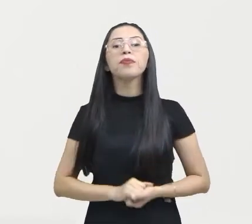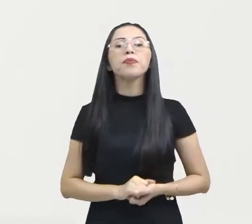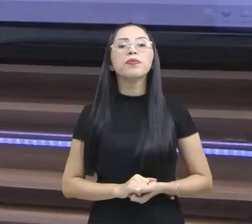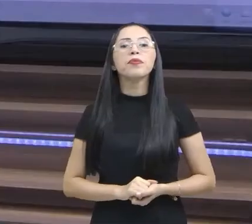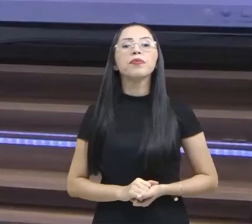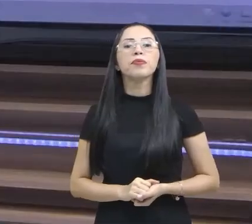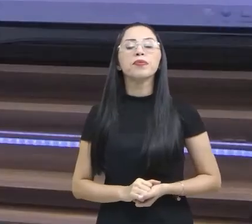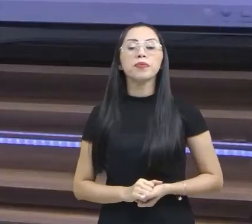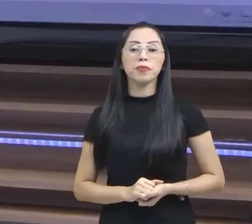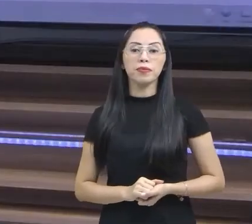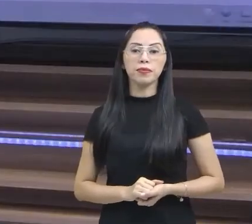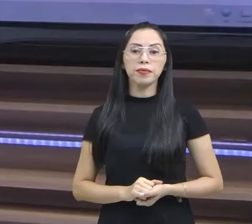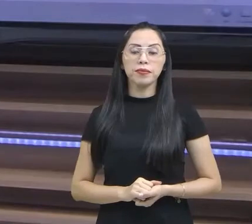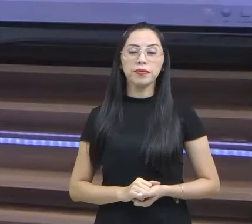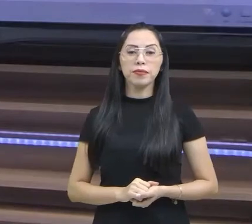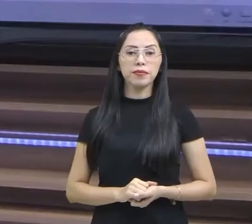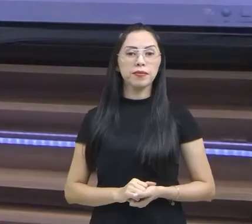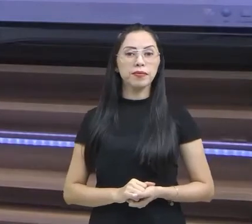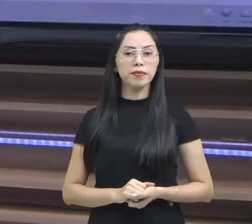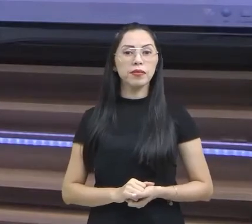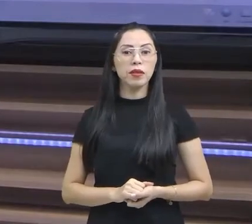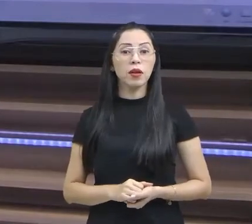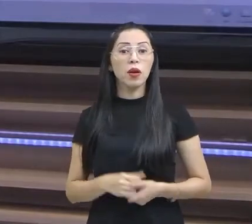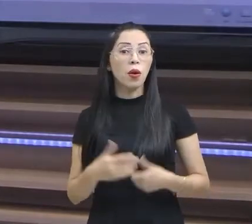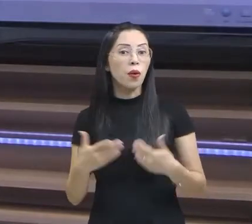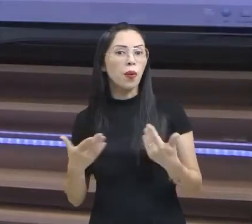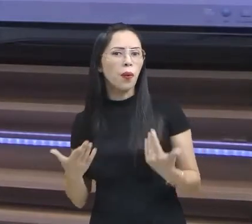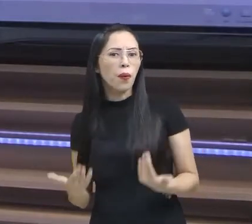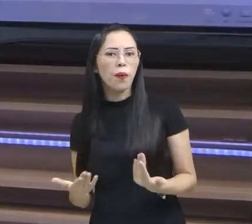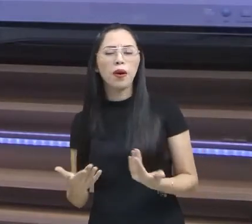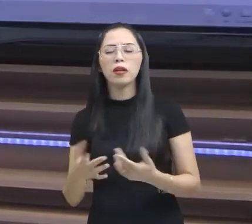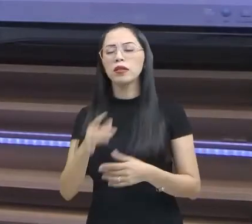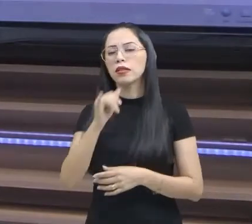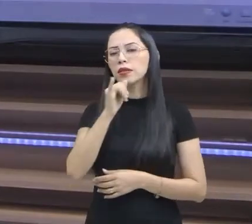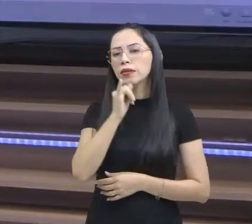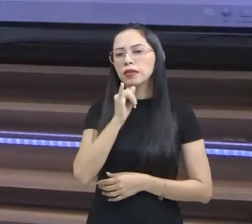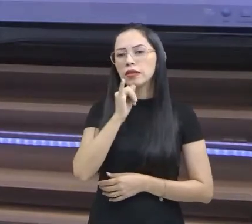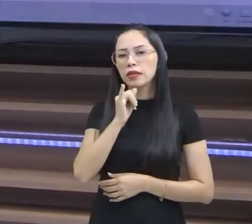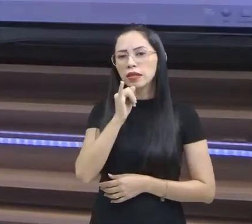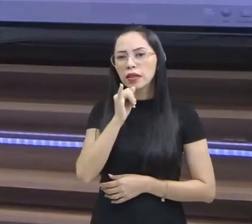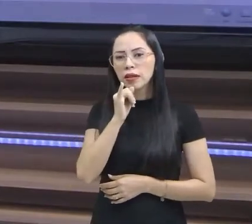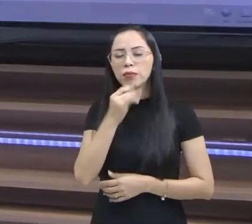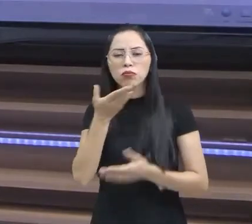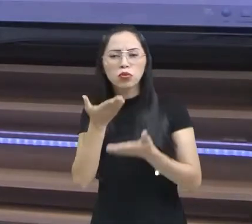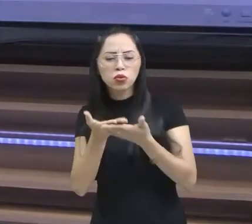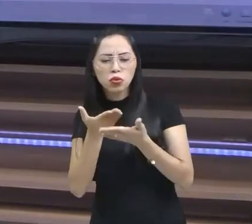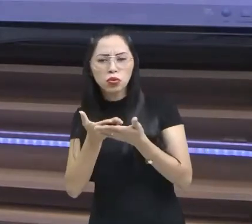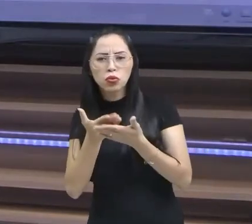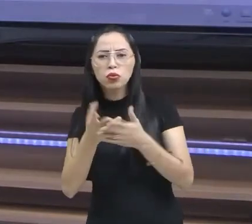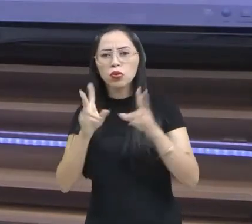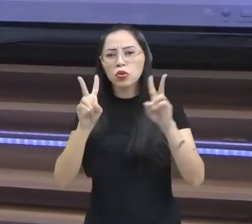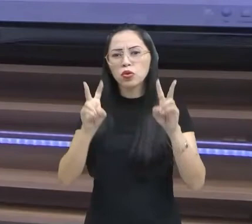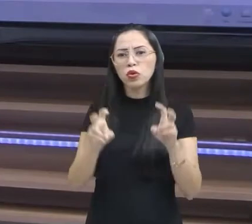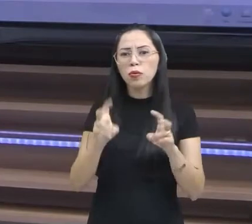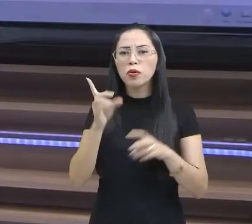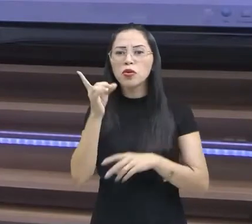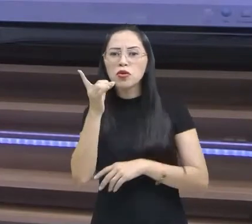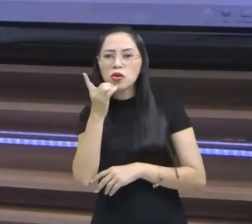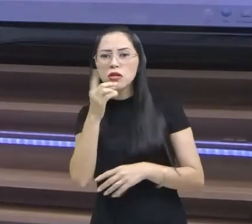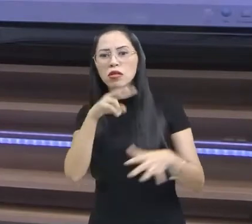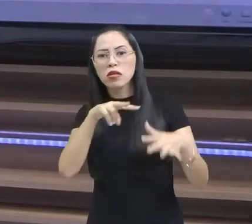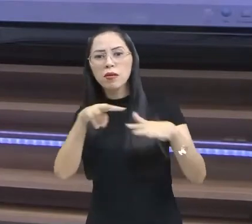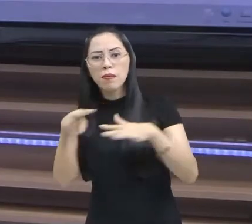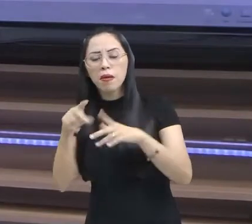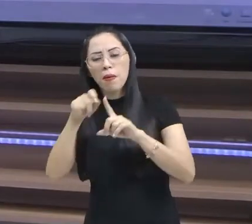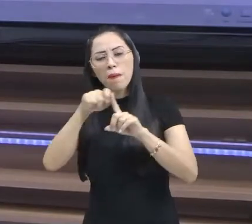comigo. Bom, quando se trabalha com dias, semanas, meses, anos, nós geralmente fazemos uso